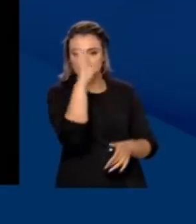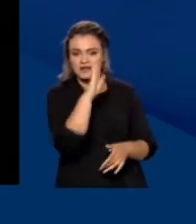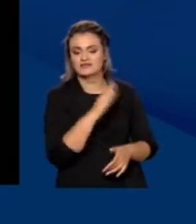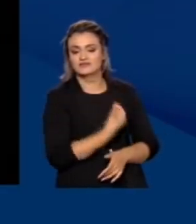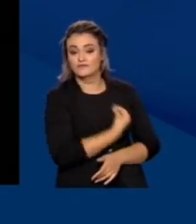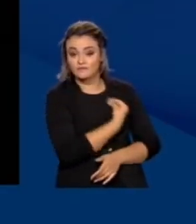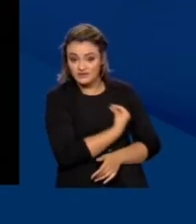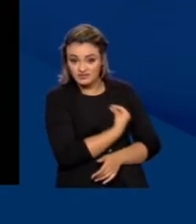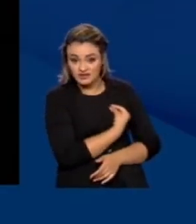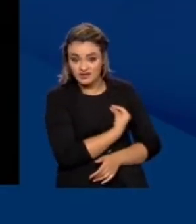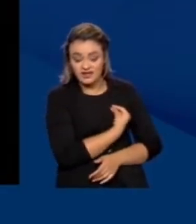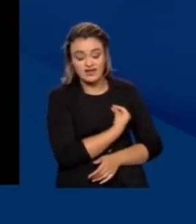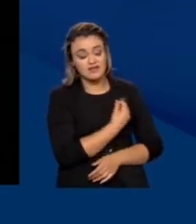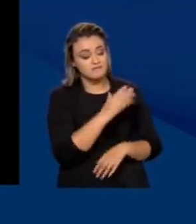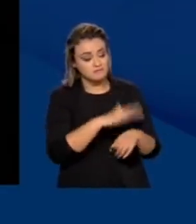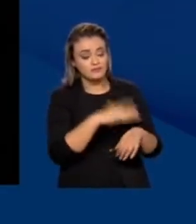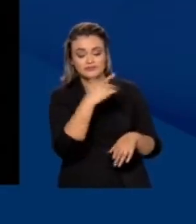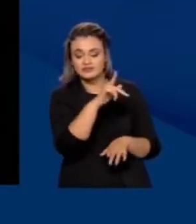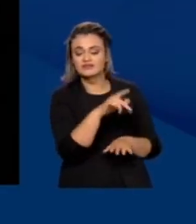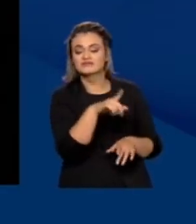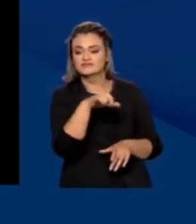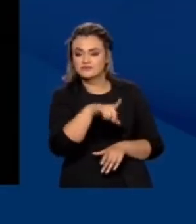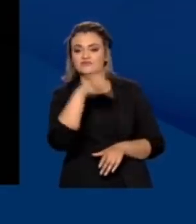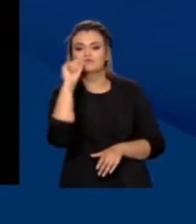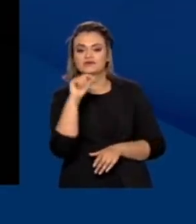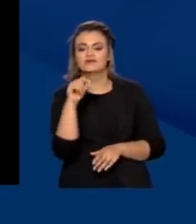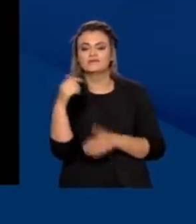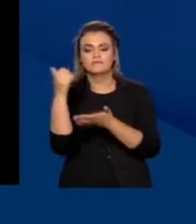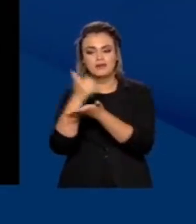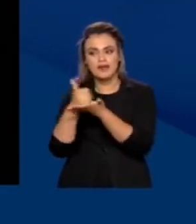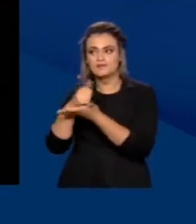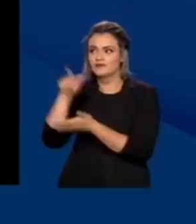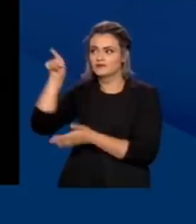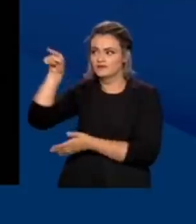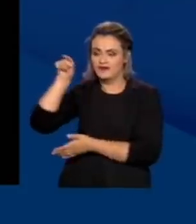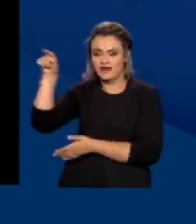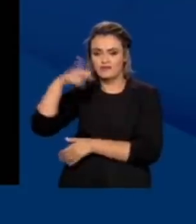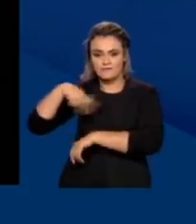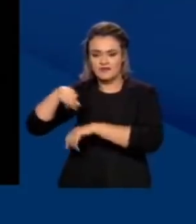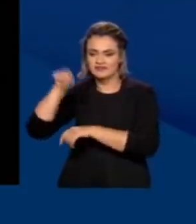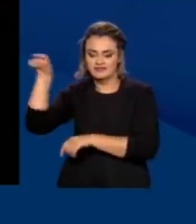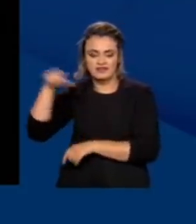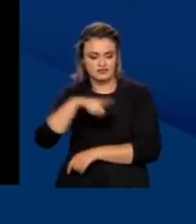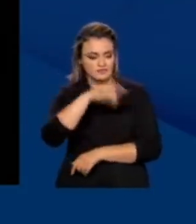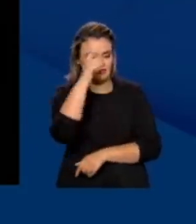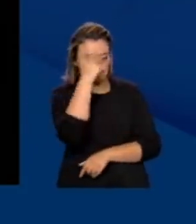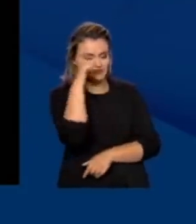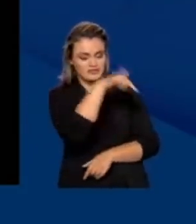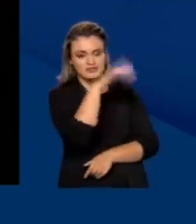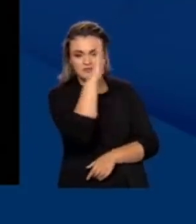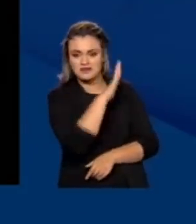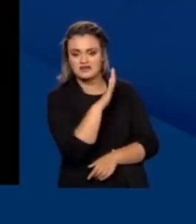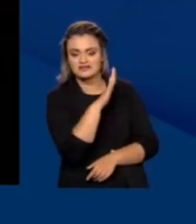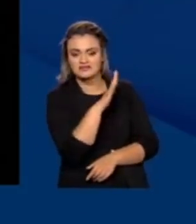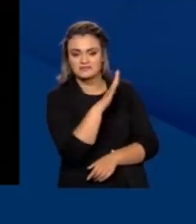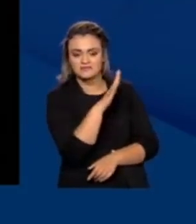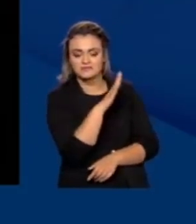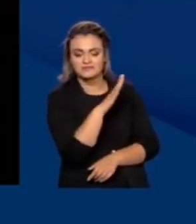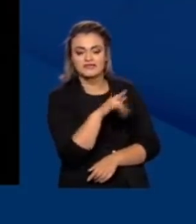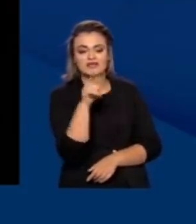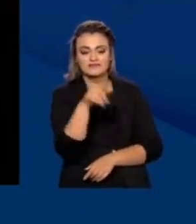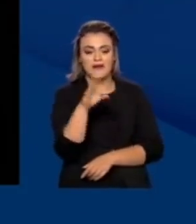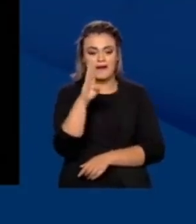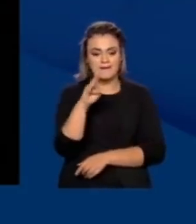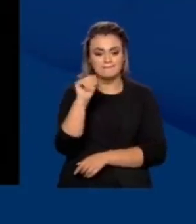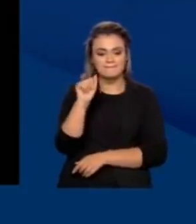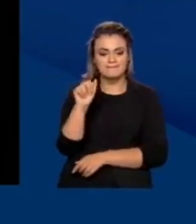ambos designados pelos respectivos laboratórios produtores da vacina. Então, a Bharat Biotech,